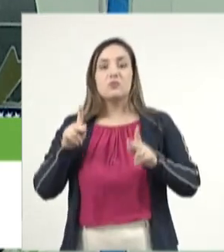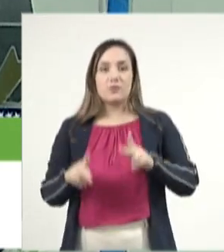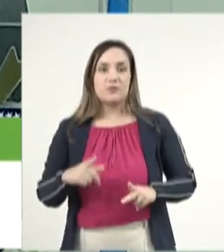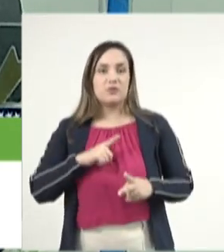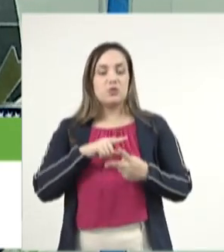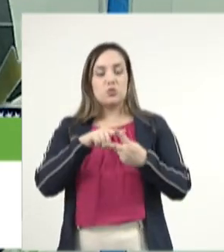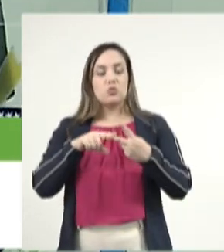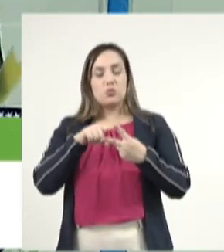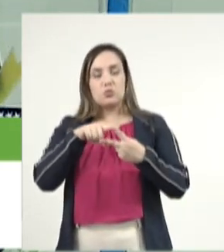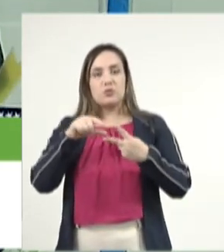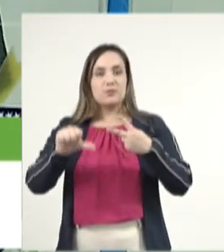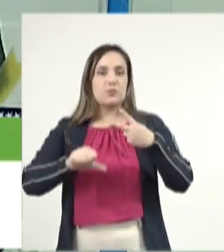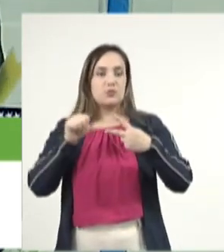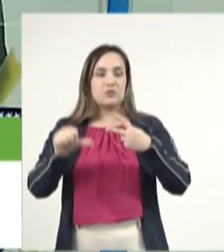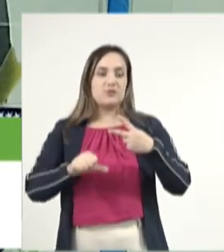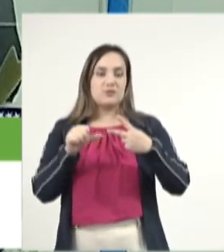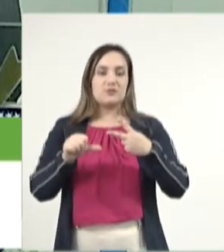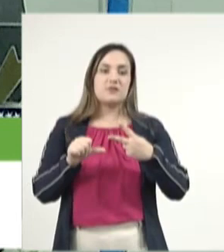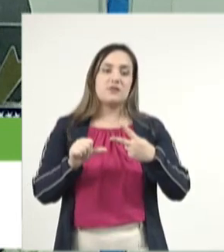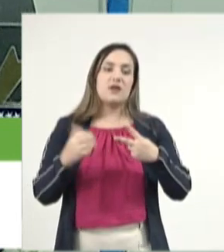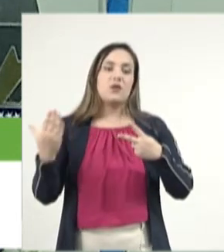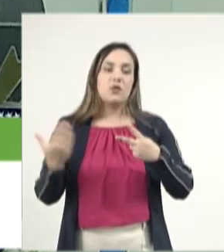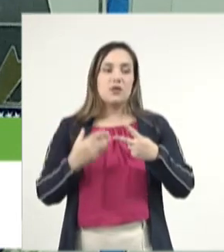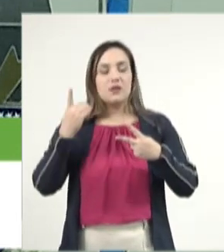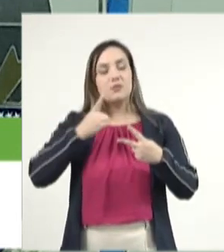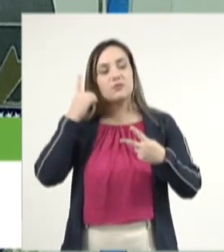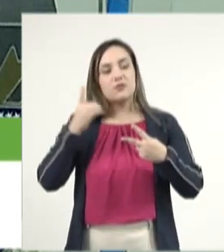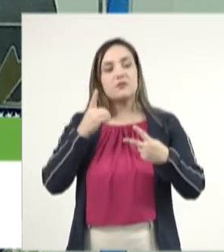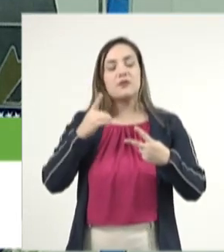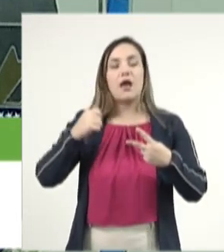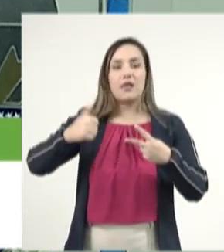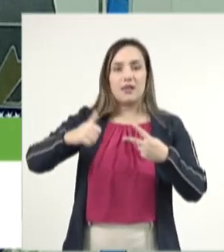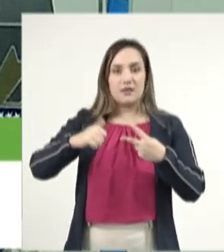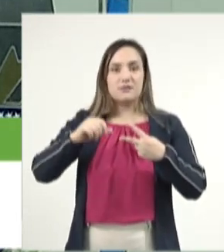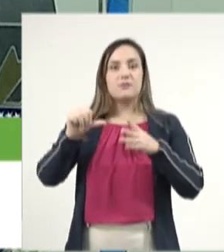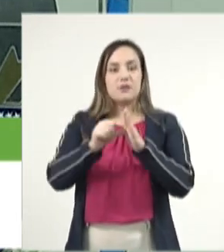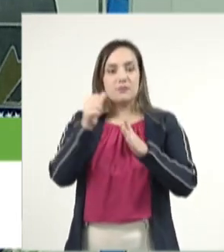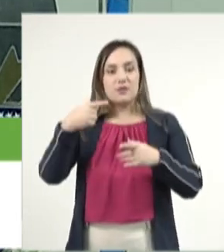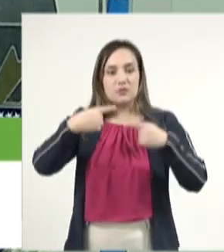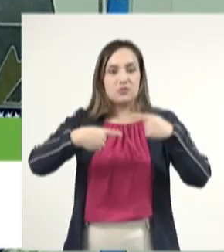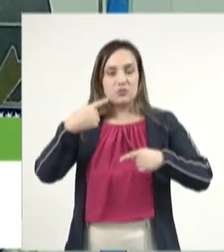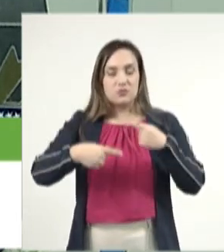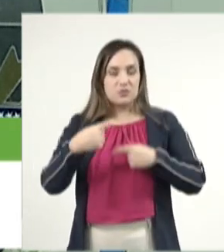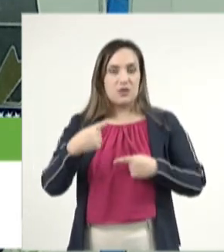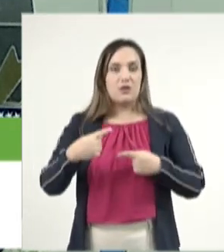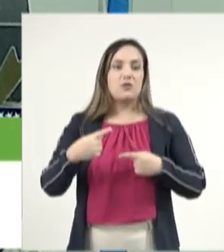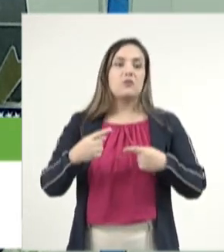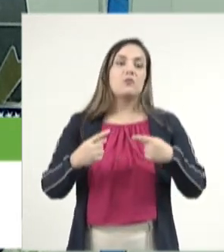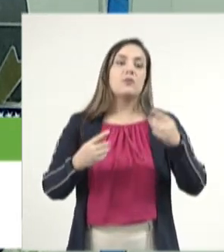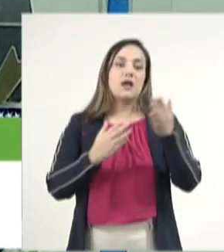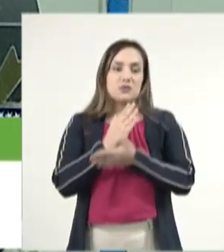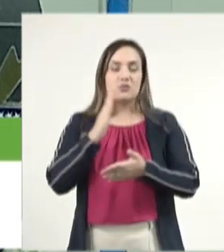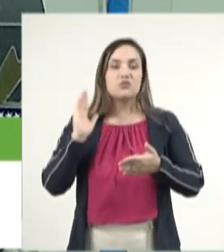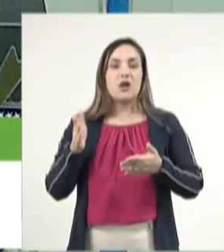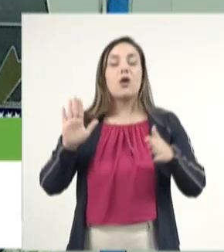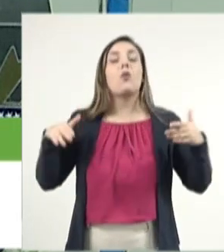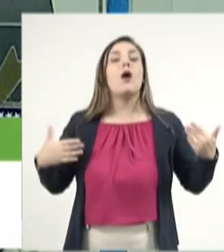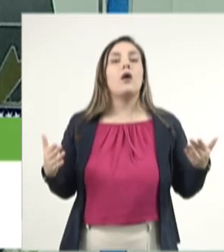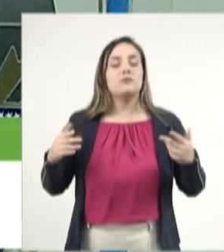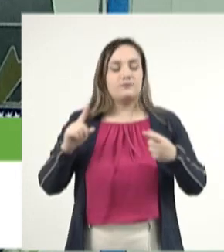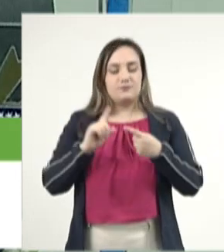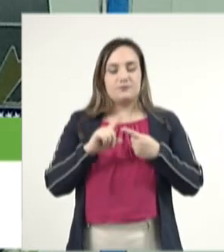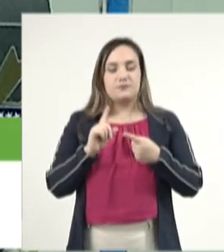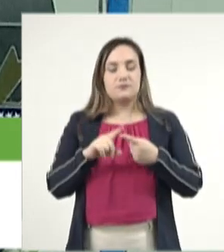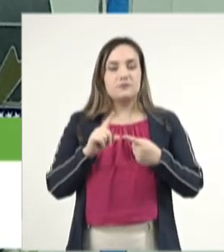mudanças que o Tribunal de Justiça propôs, o que os deputados estão analisaram em primeira discussão, constitucionalidade aprovada então, e que amplia